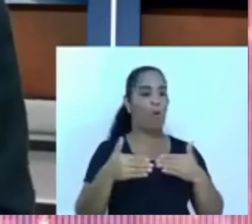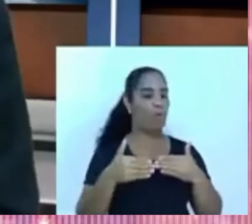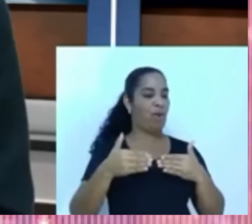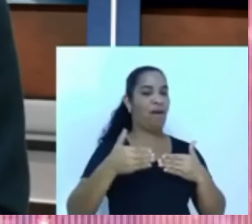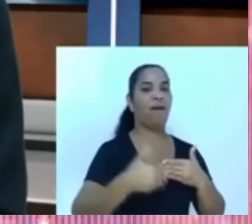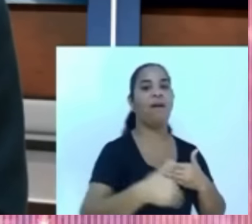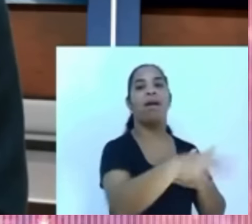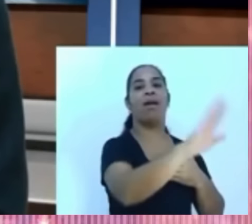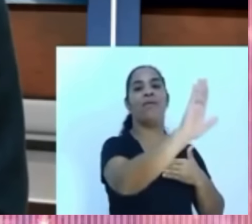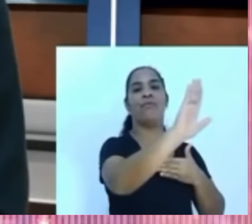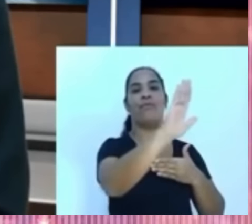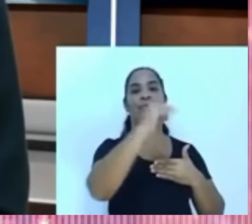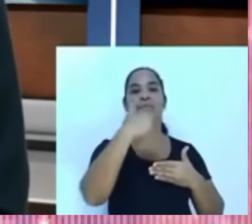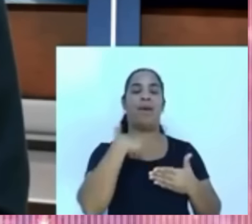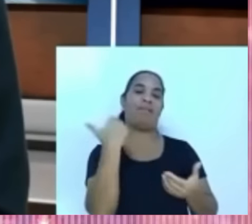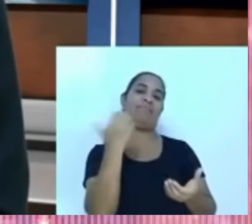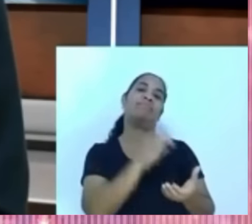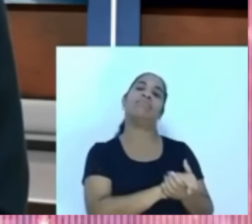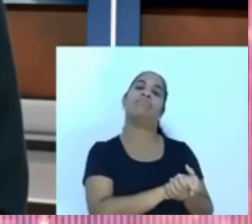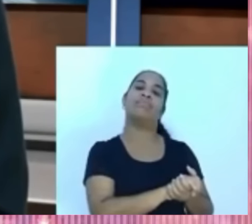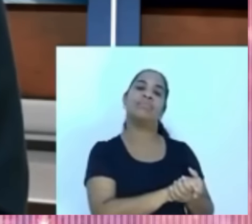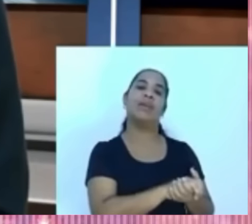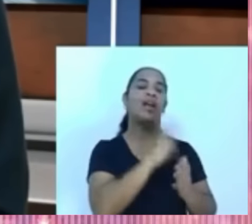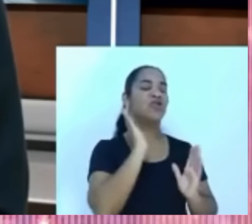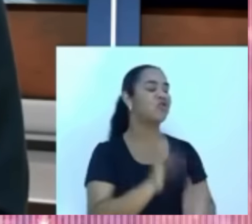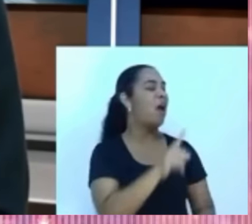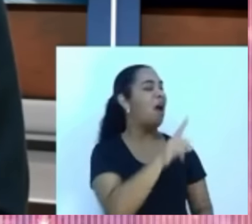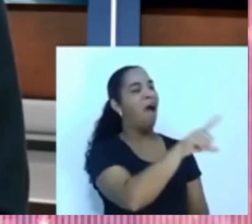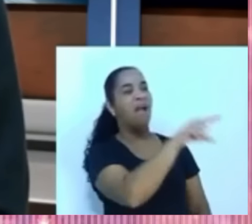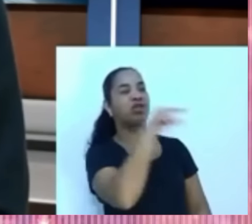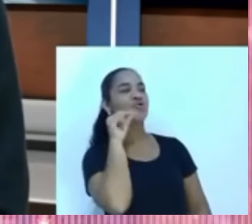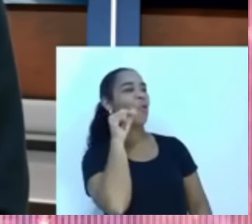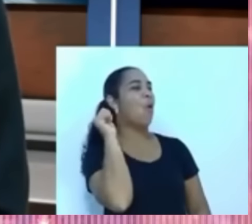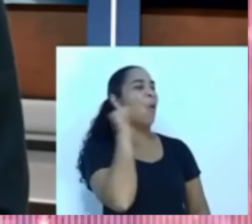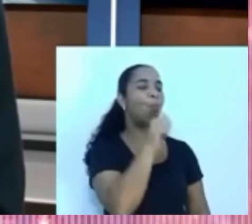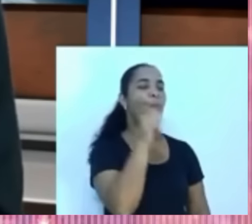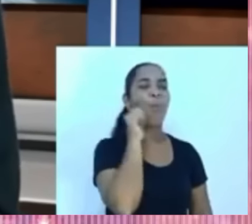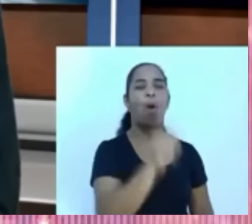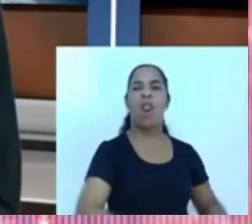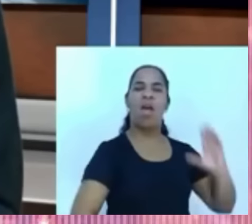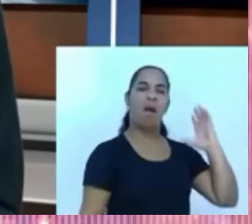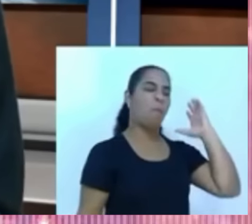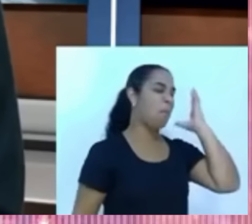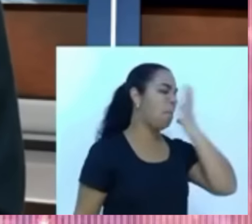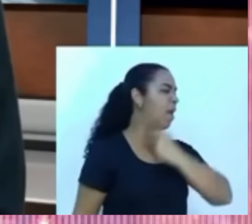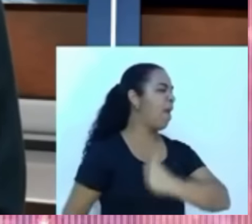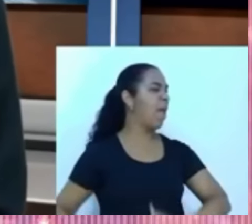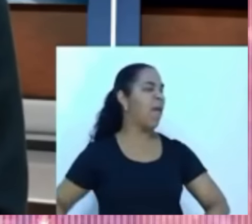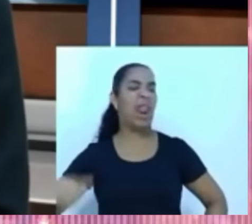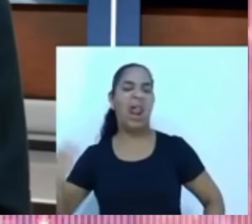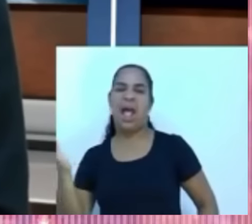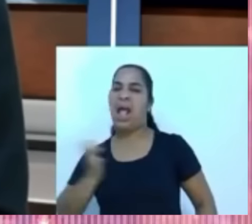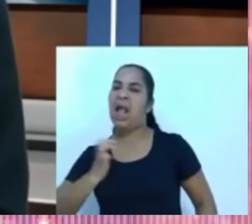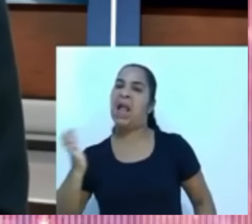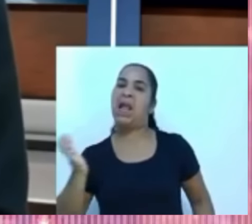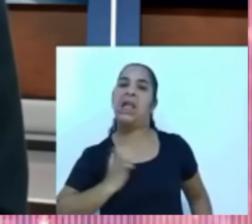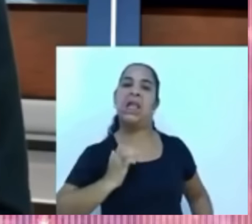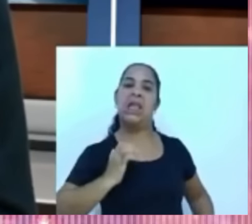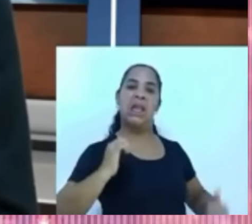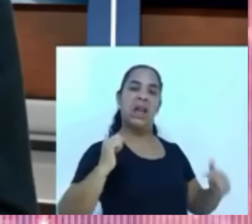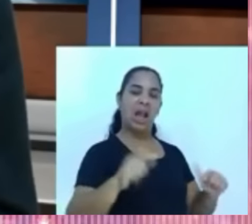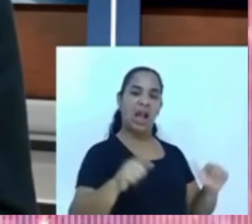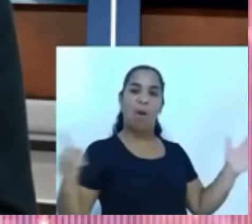vou casar escolhi a mulher mais bela mais rica mais pulcra de Assis